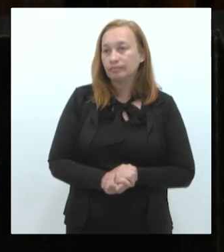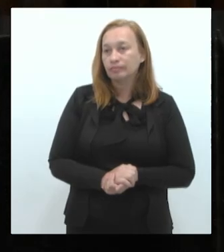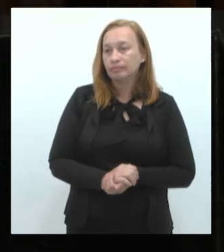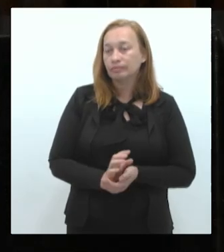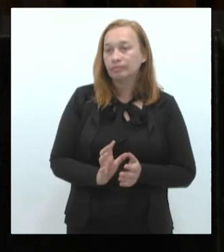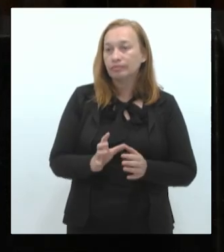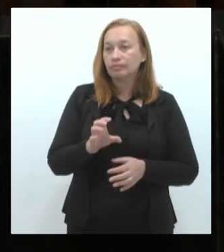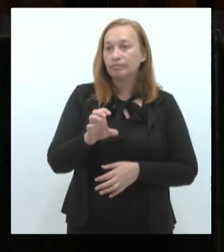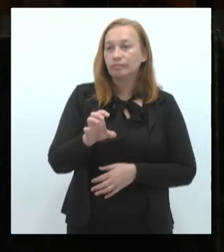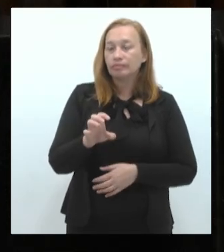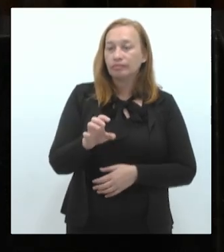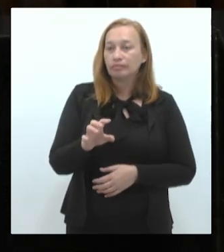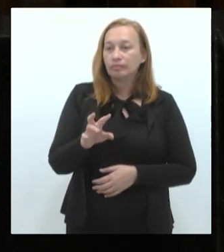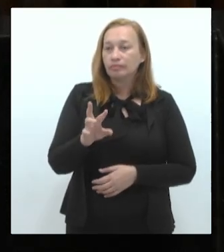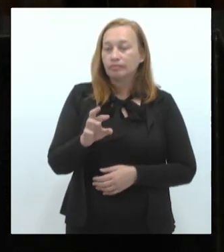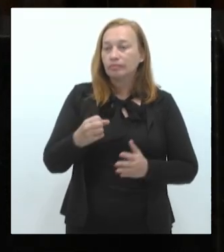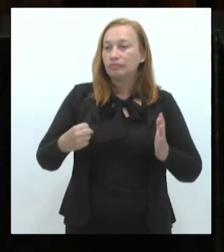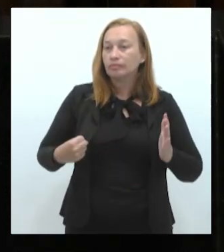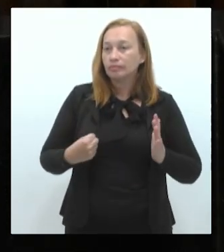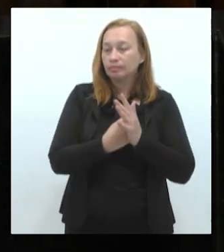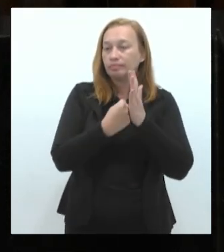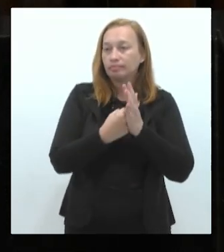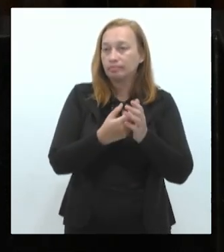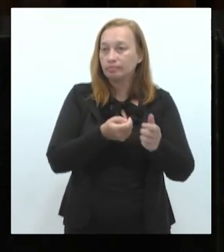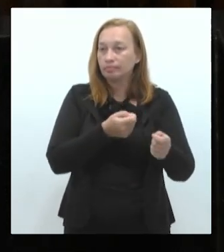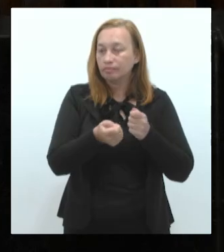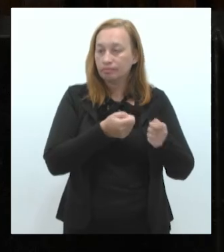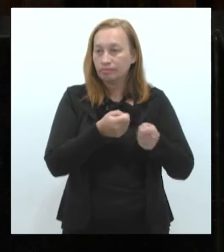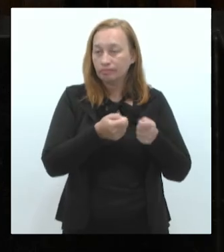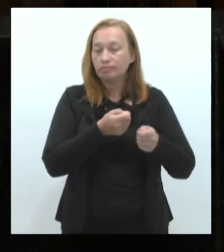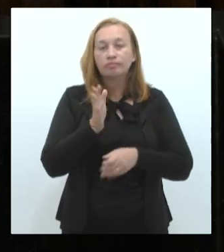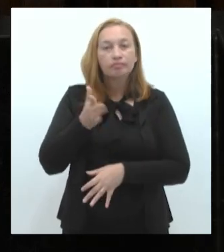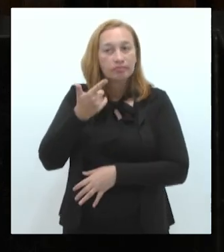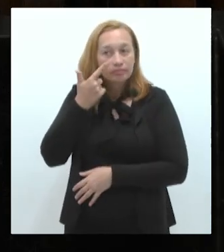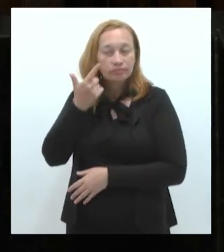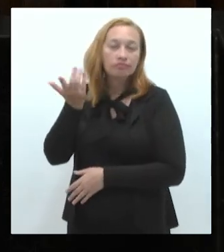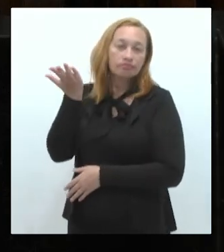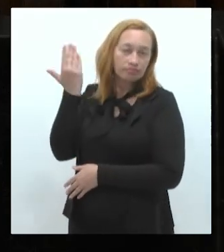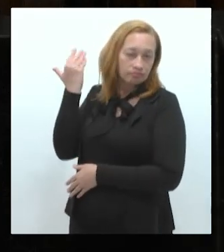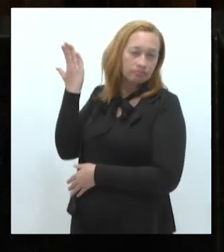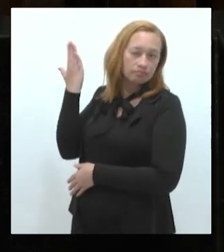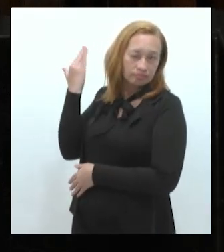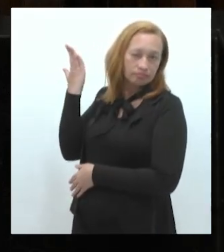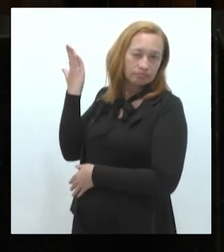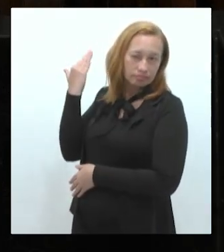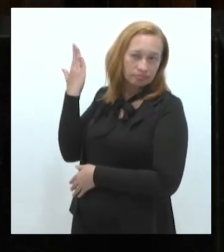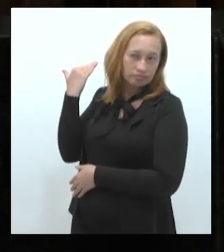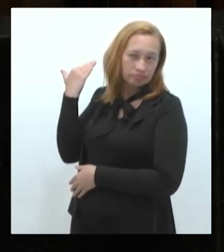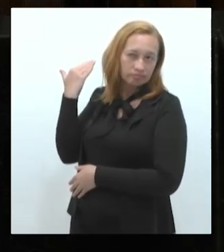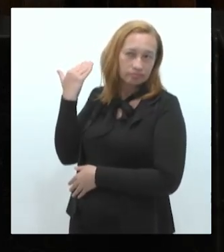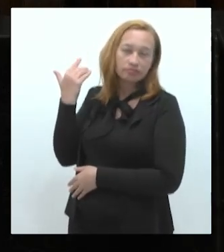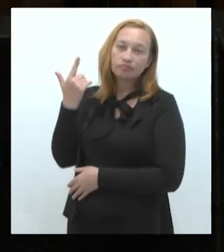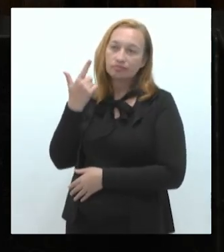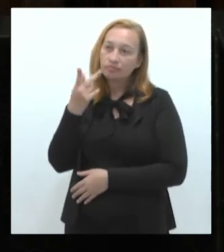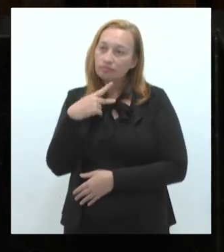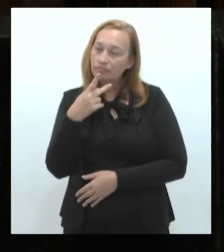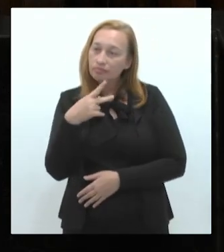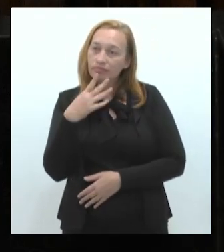reguladores. O impacto disso já era visto naquela época. Nós estamos falando aqui daquela